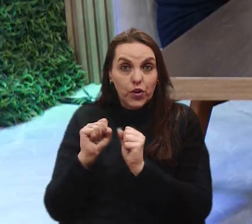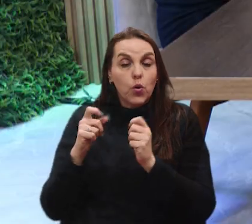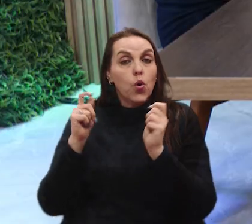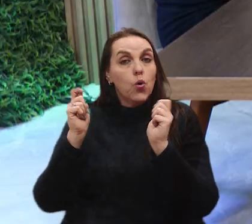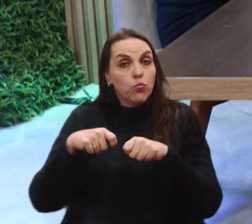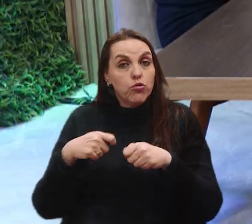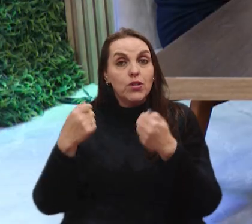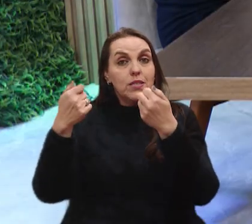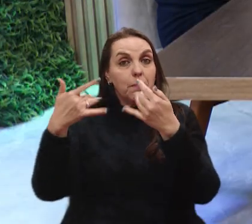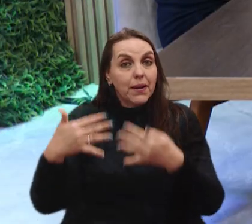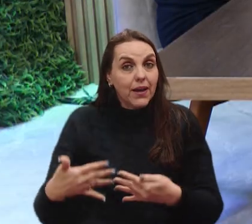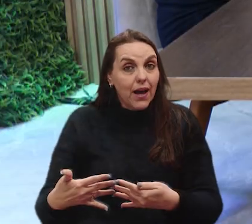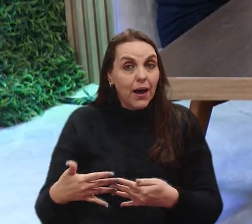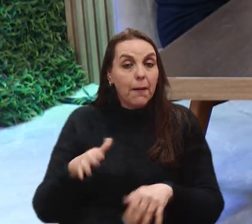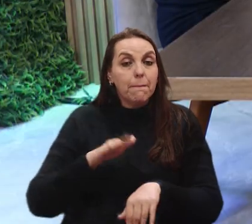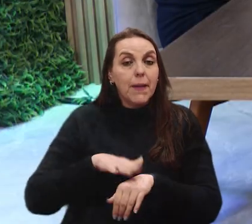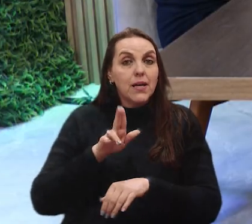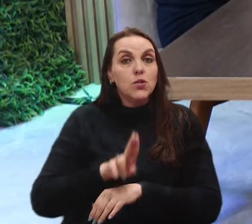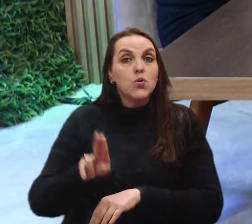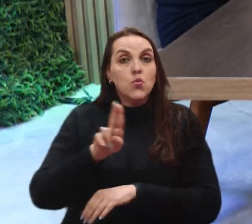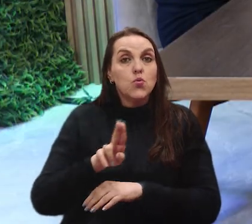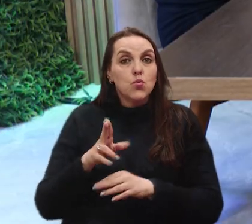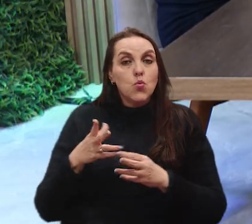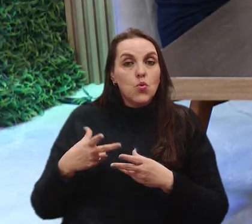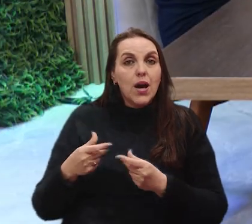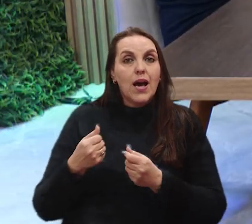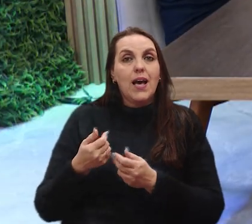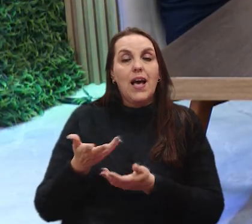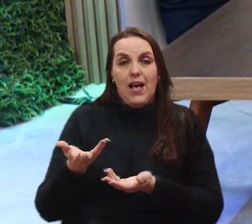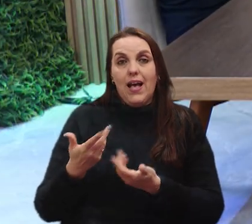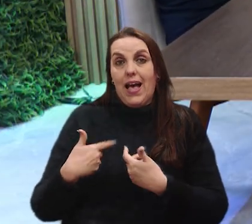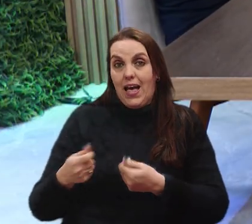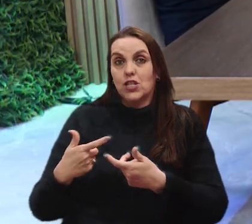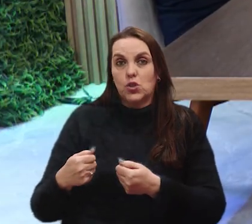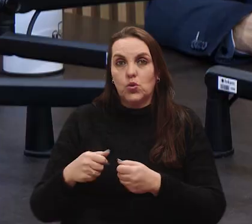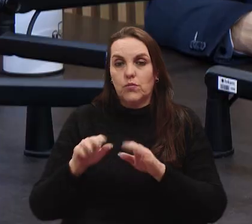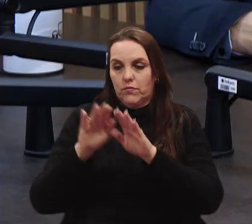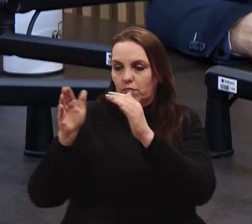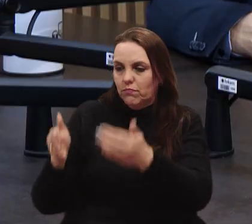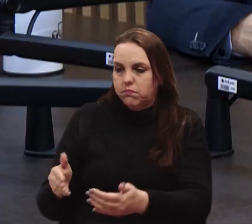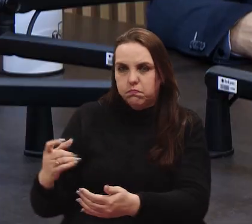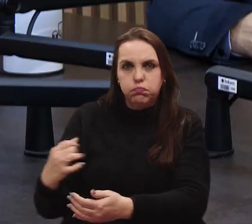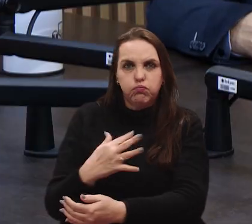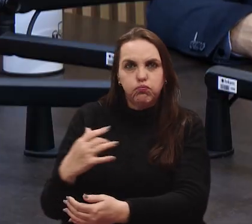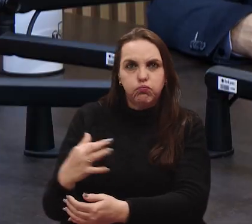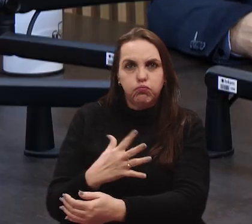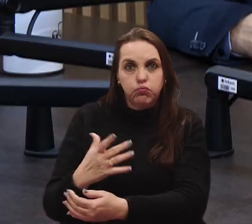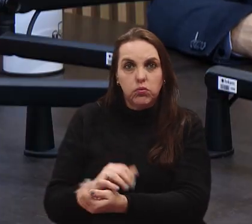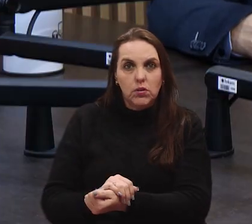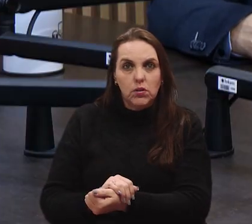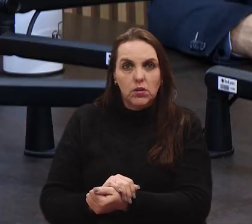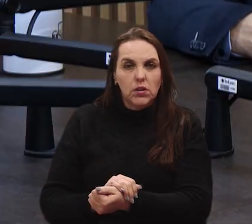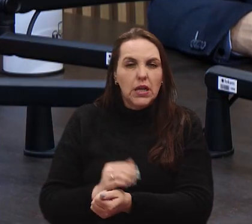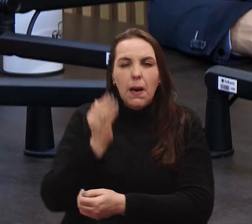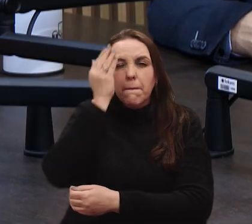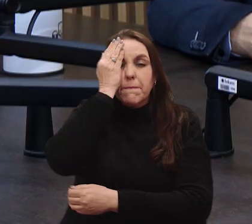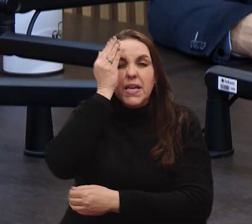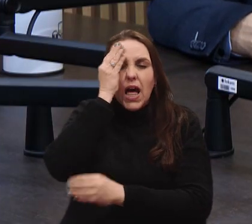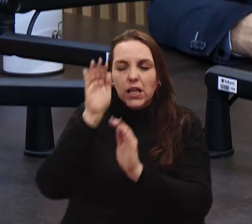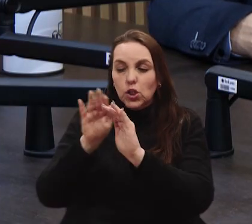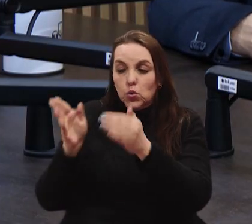publicidade explicando qual é os que mais consomem, que é aquilo que eu falei, tudo. Ou uma estufa